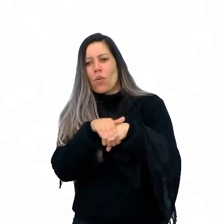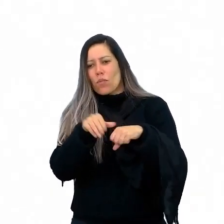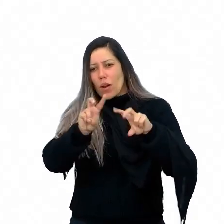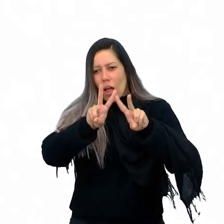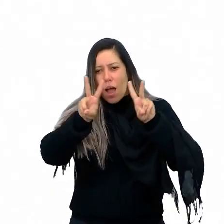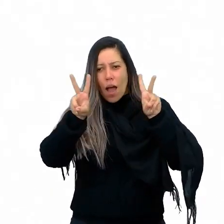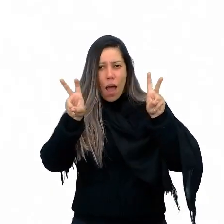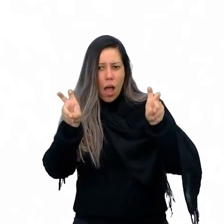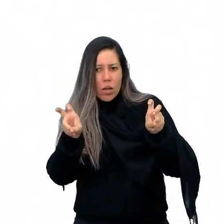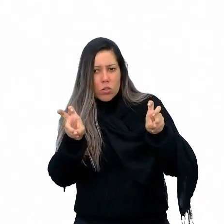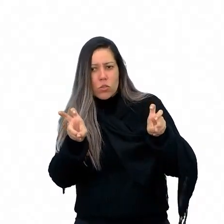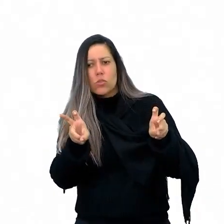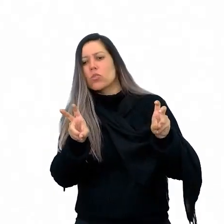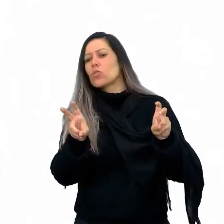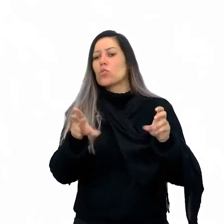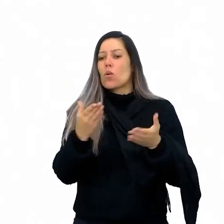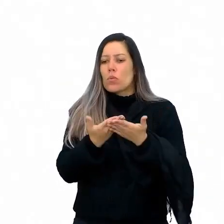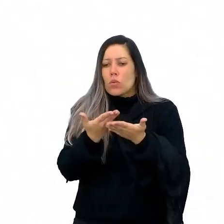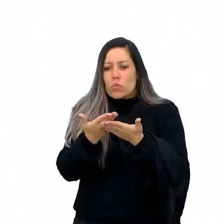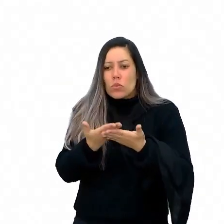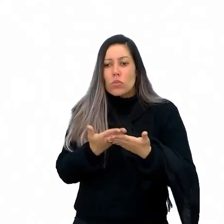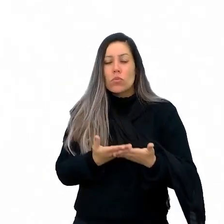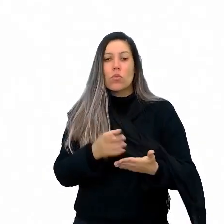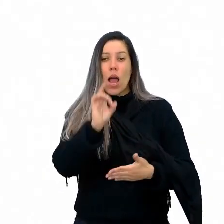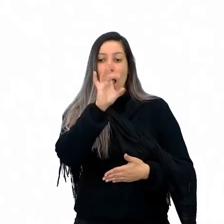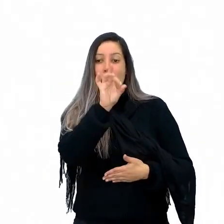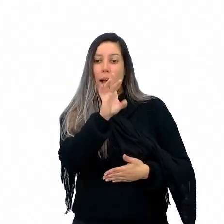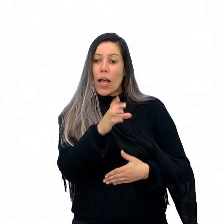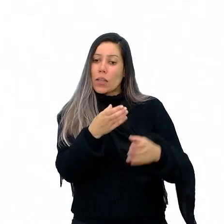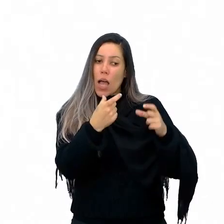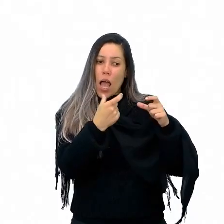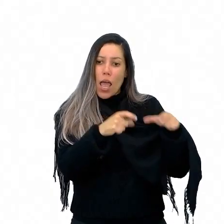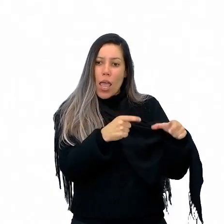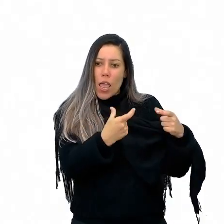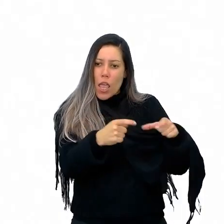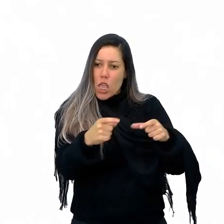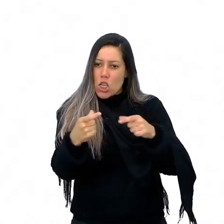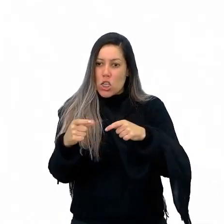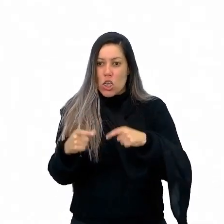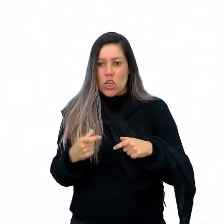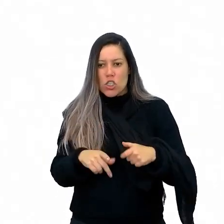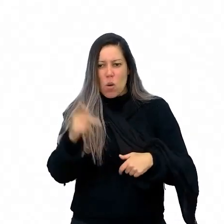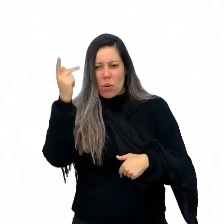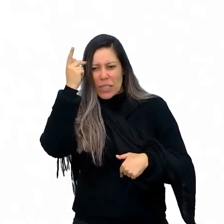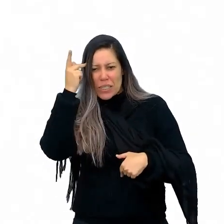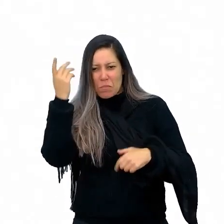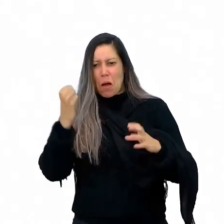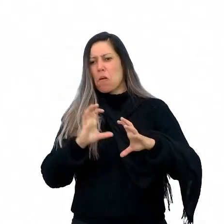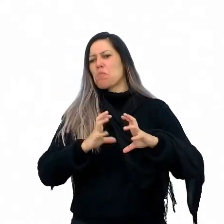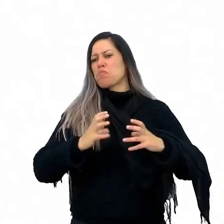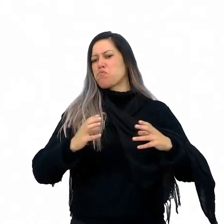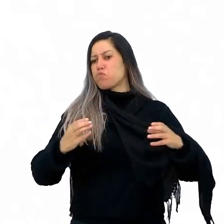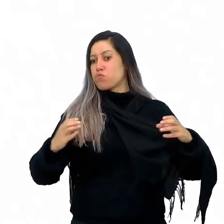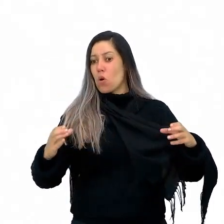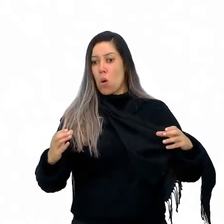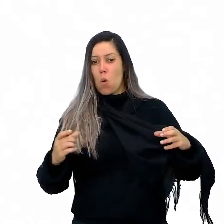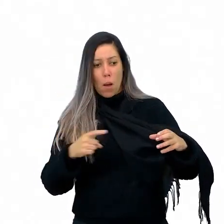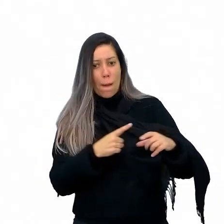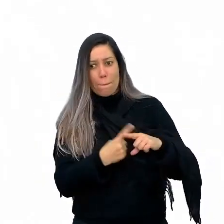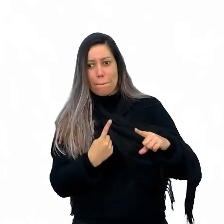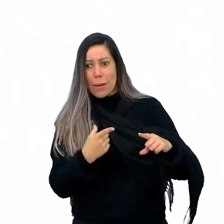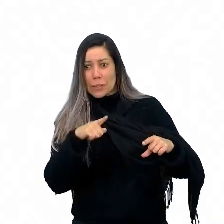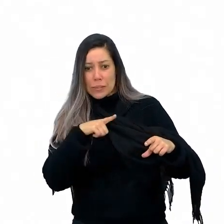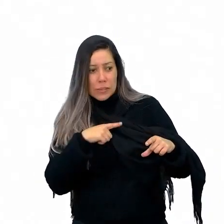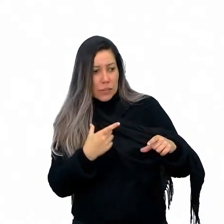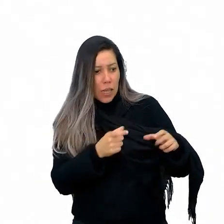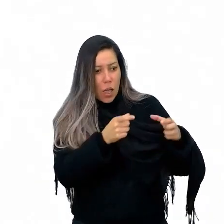particularidades de cada região, né? Haja visto o tamanho aí do nosso estado, né? De cada comunidade escolar, seja comunidade